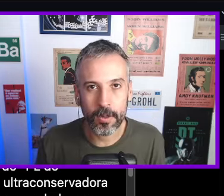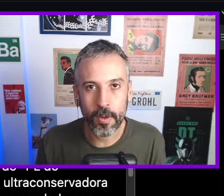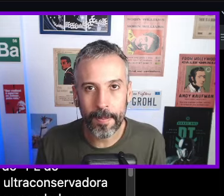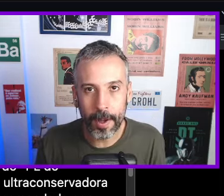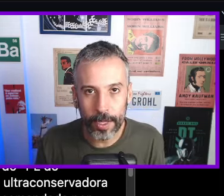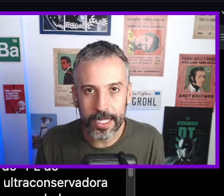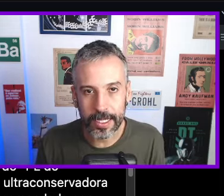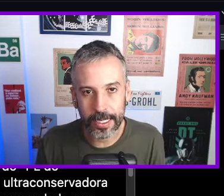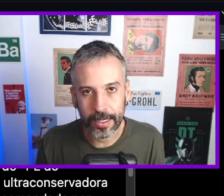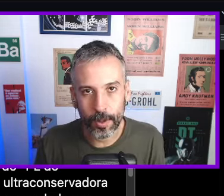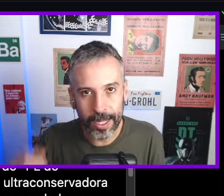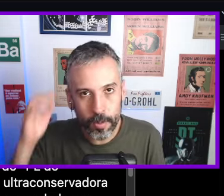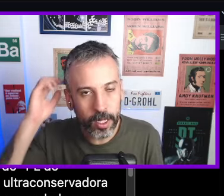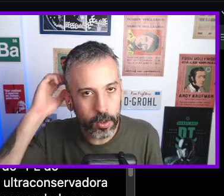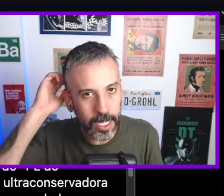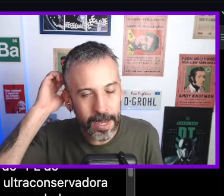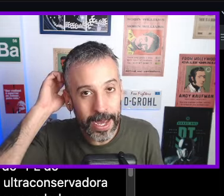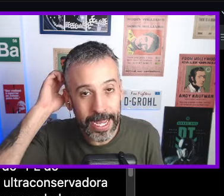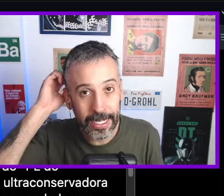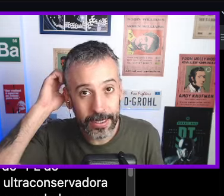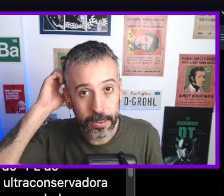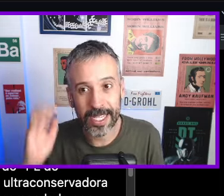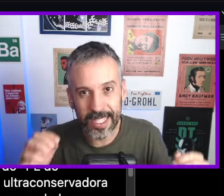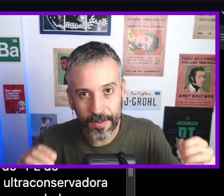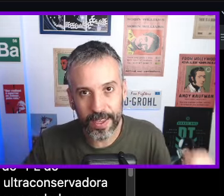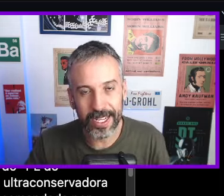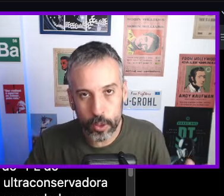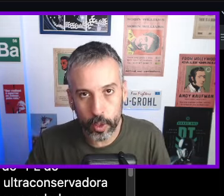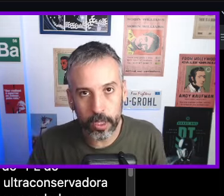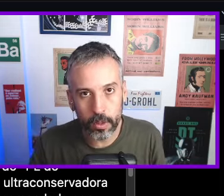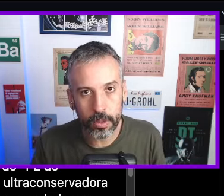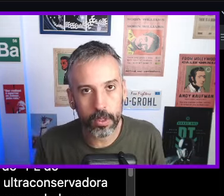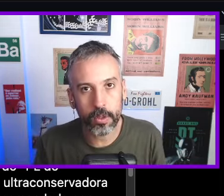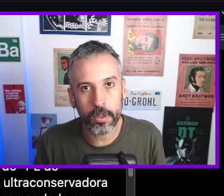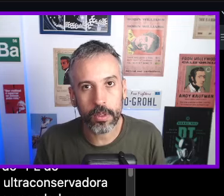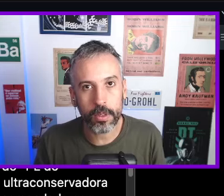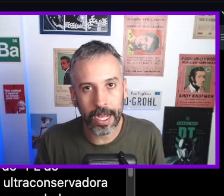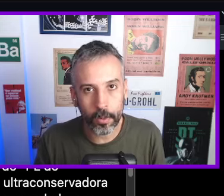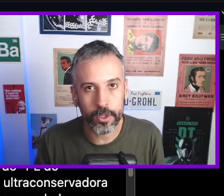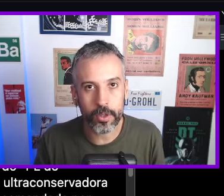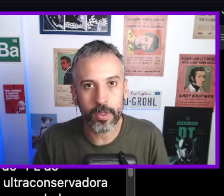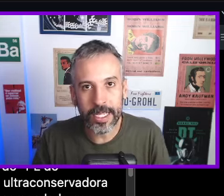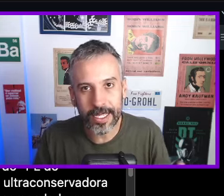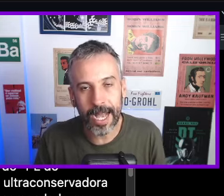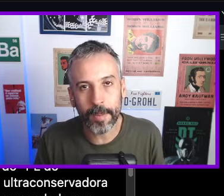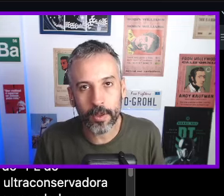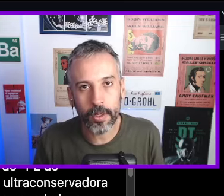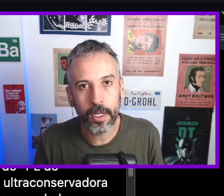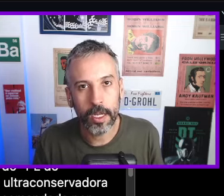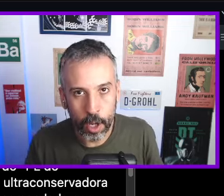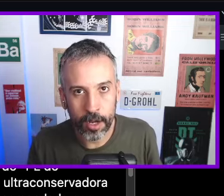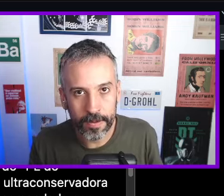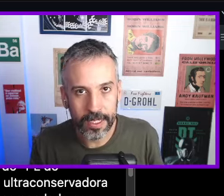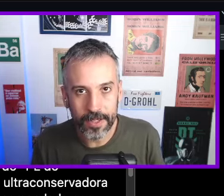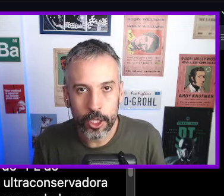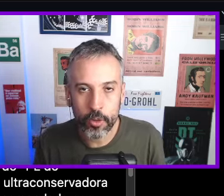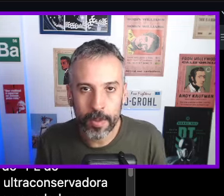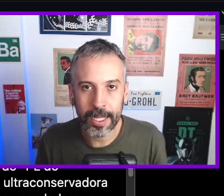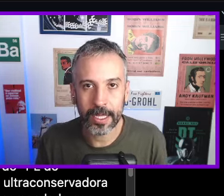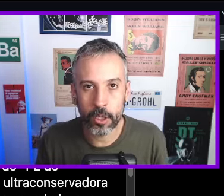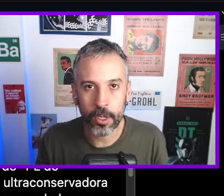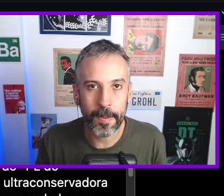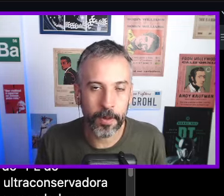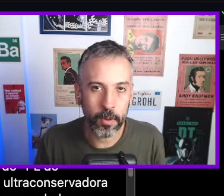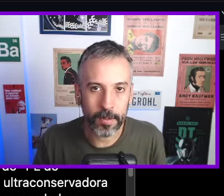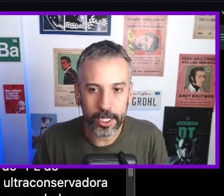da Consolação com a Paulista, do lado do metrô da linha amarela. Então, sexta-feira às oito no Acústico e sábado às nove, às